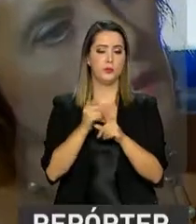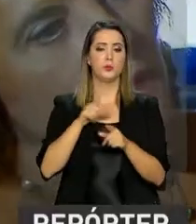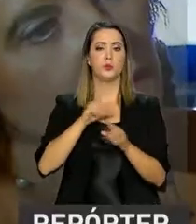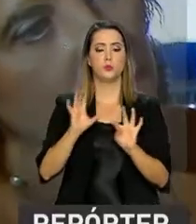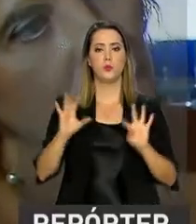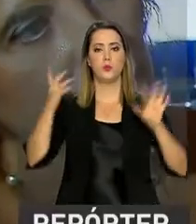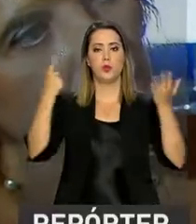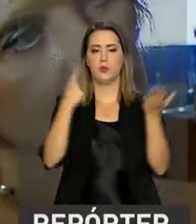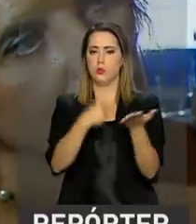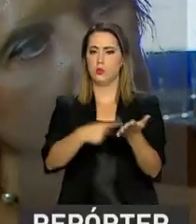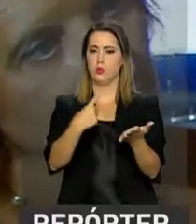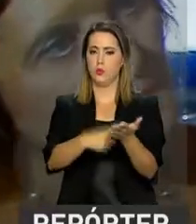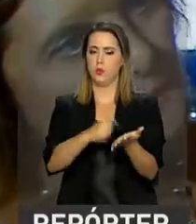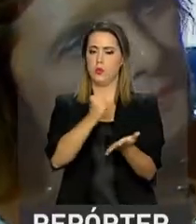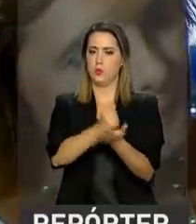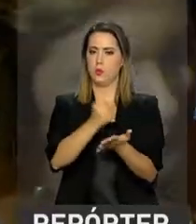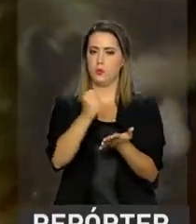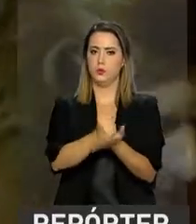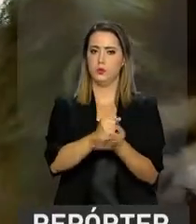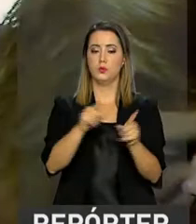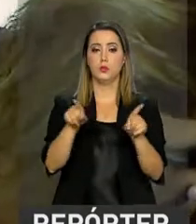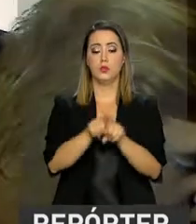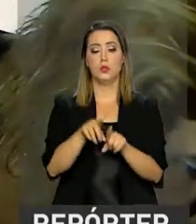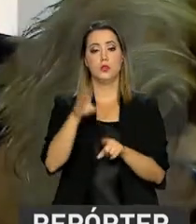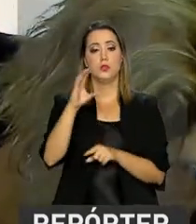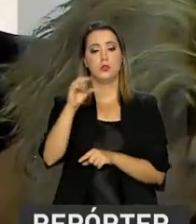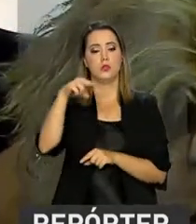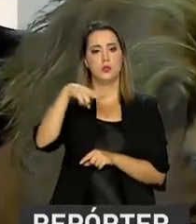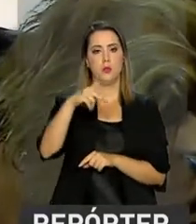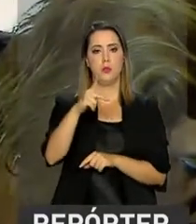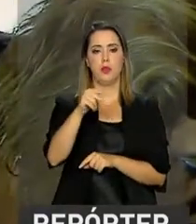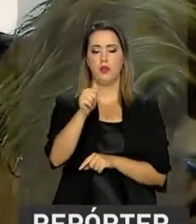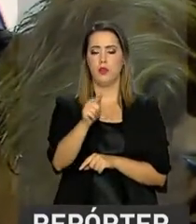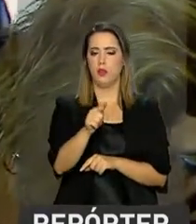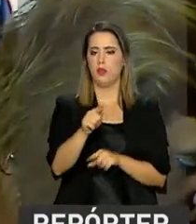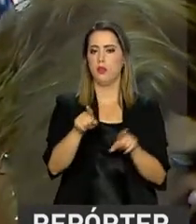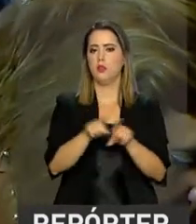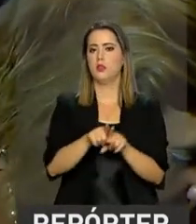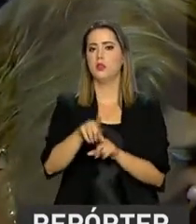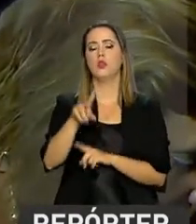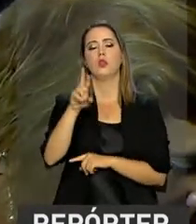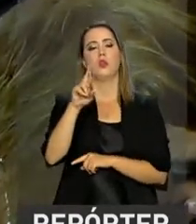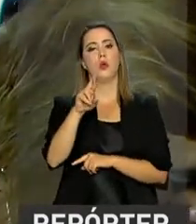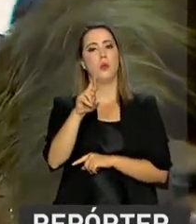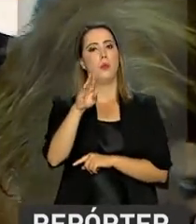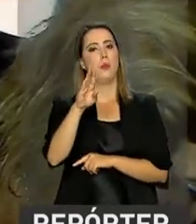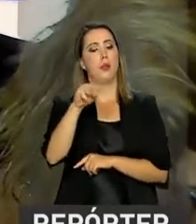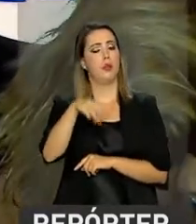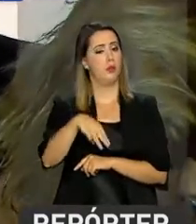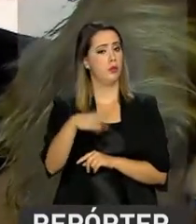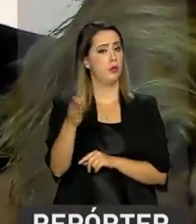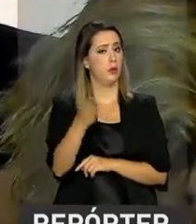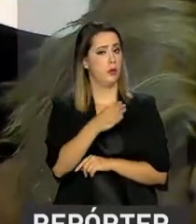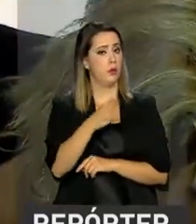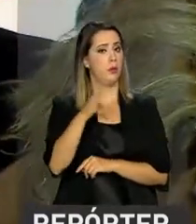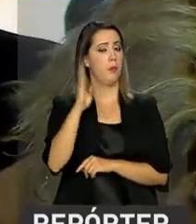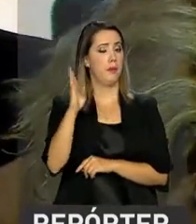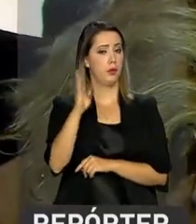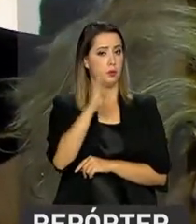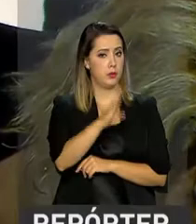celebração do convênio do ministério cnpq com a fundação roberto marinho o banco do brasil com a fundação boticário